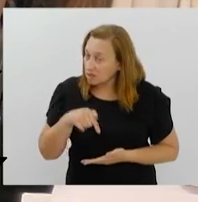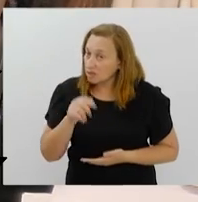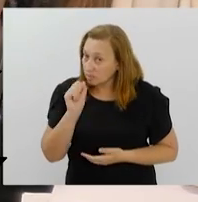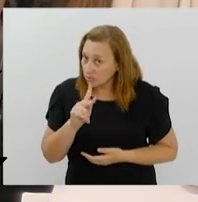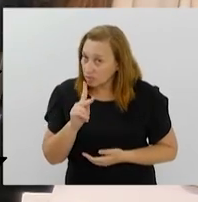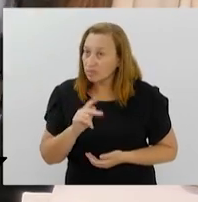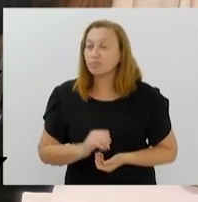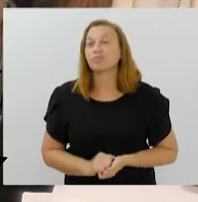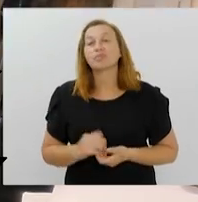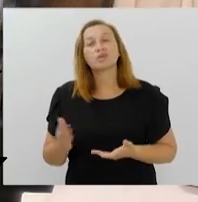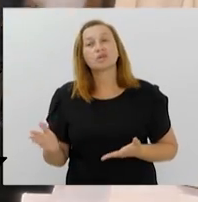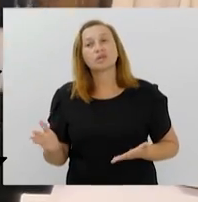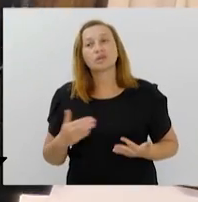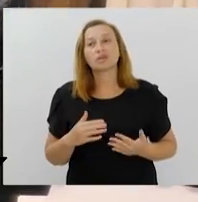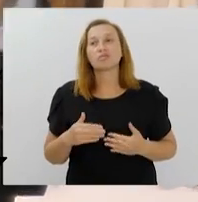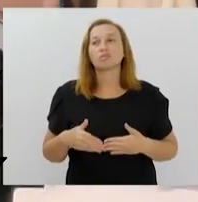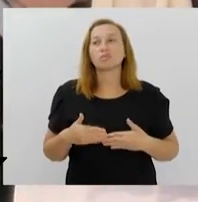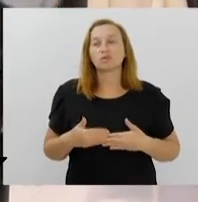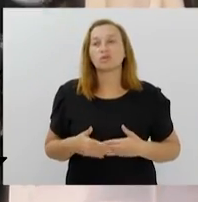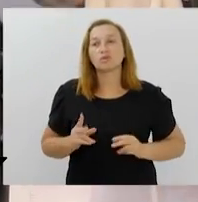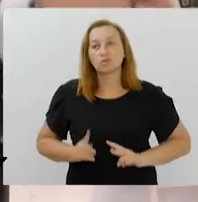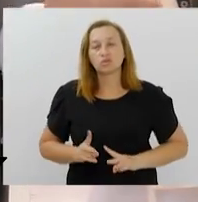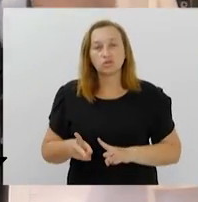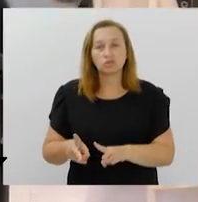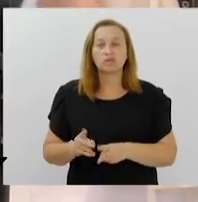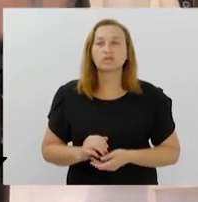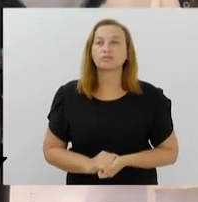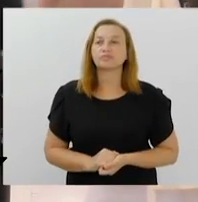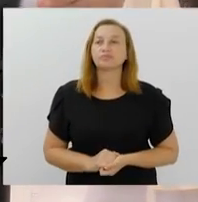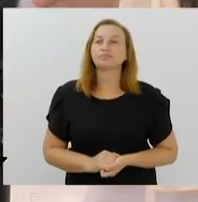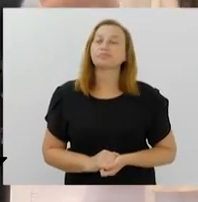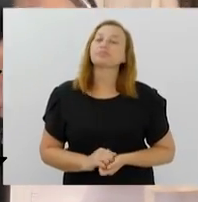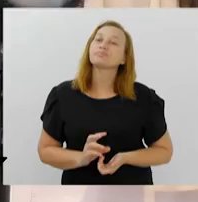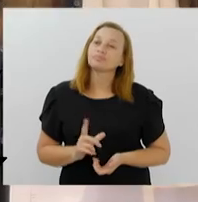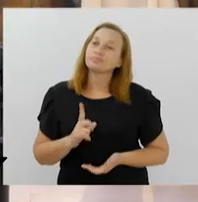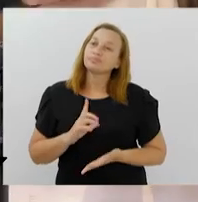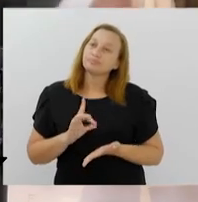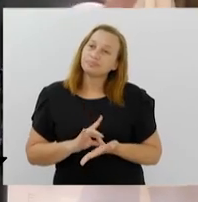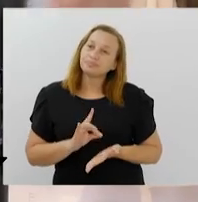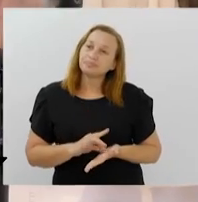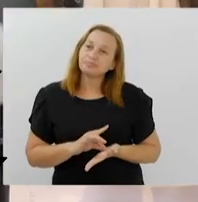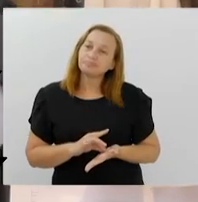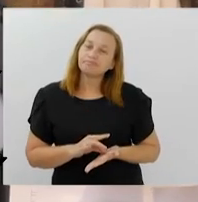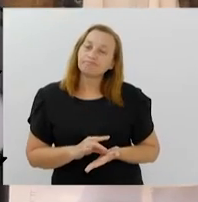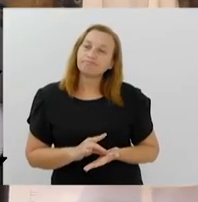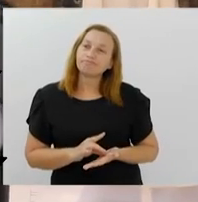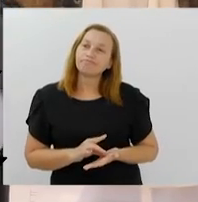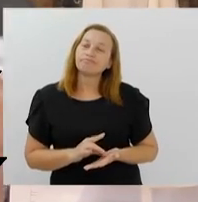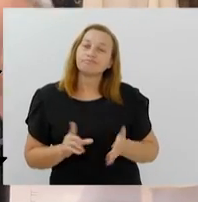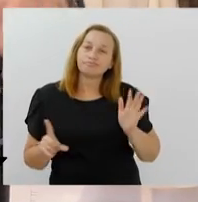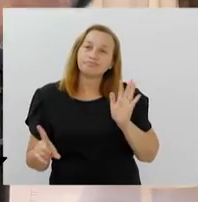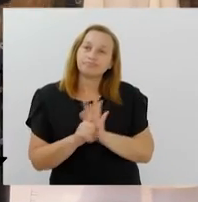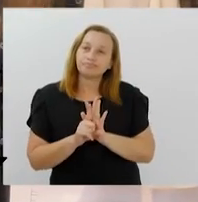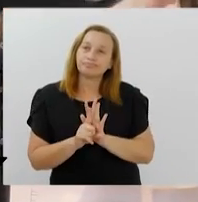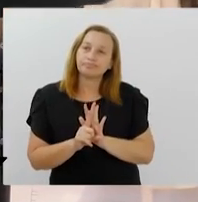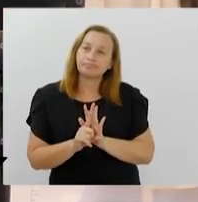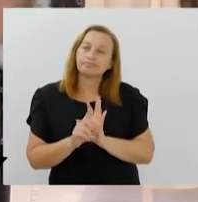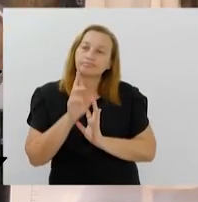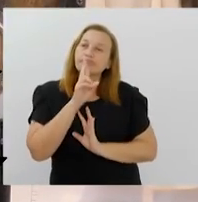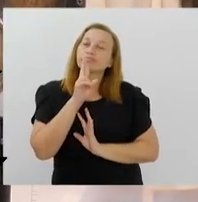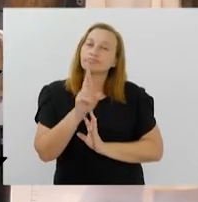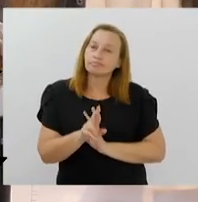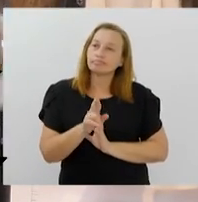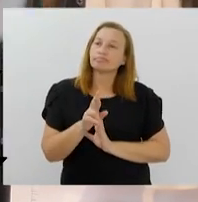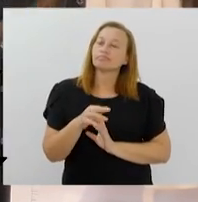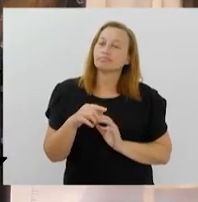bom então vamos fazer andar para que a gente possa ter de verdade constituído sob a forma da Lei as respostas